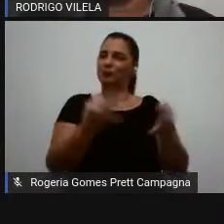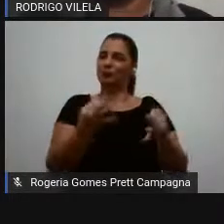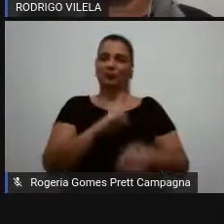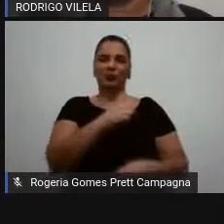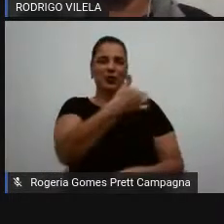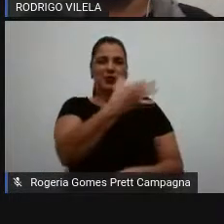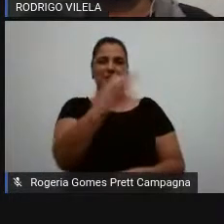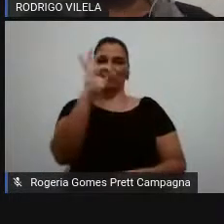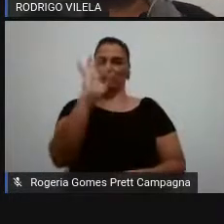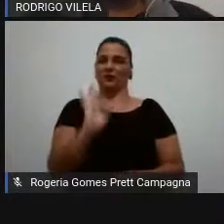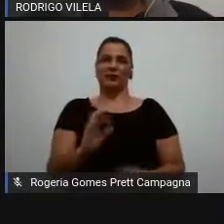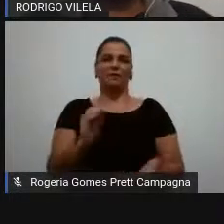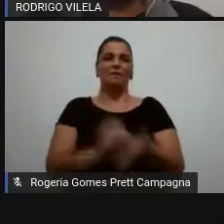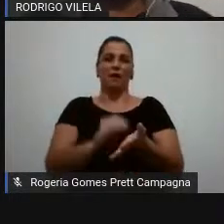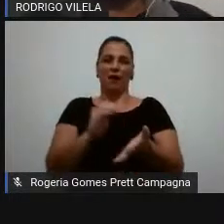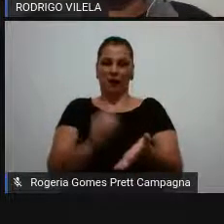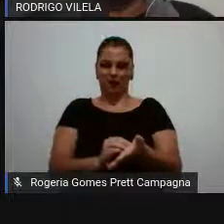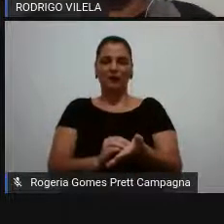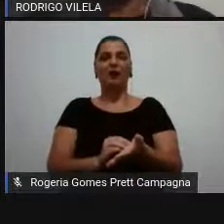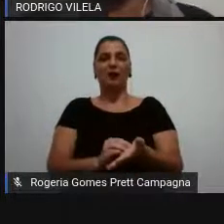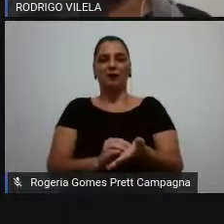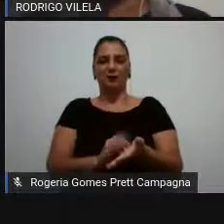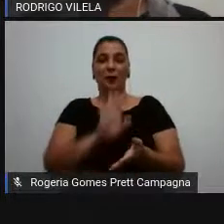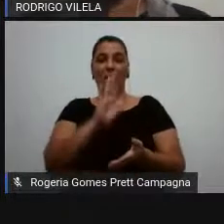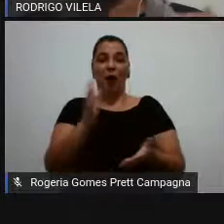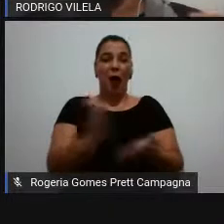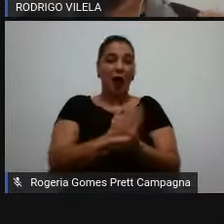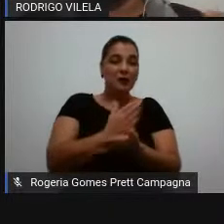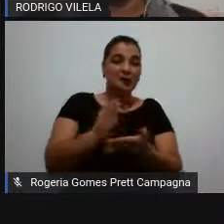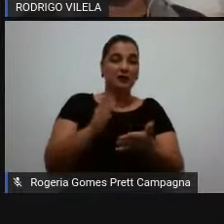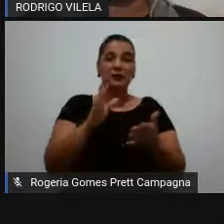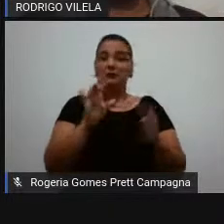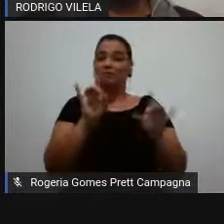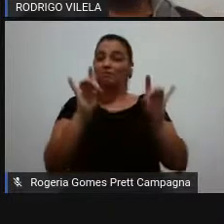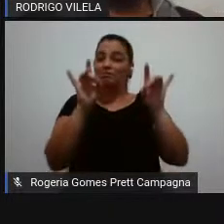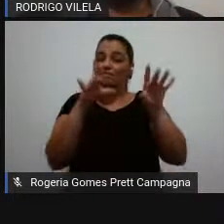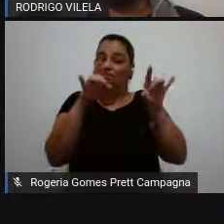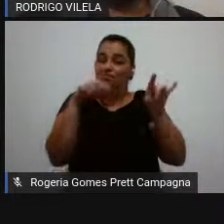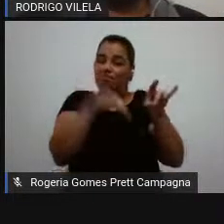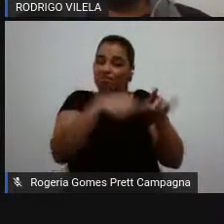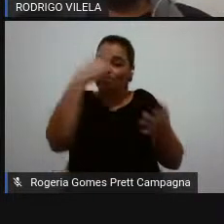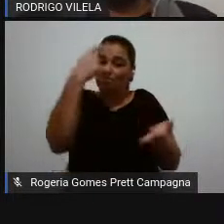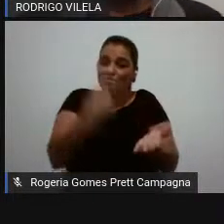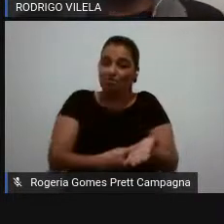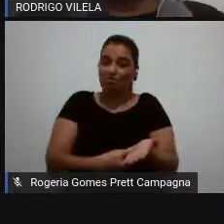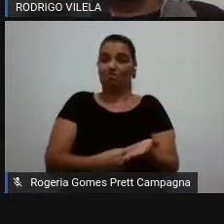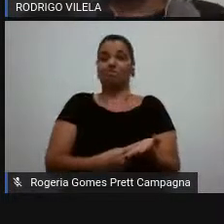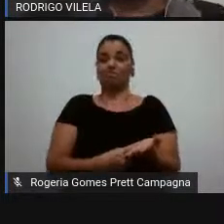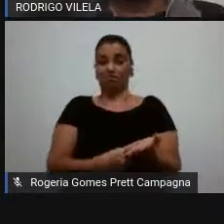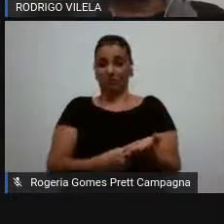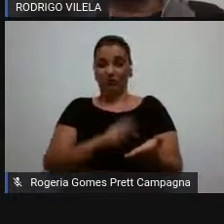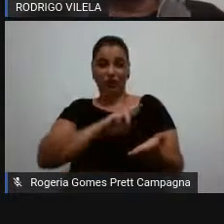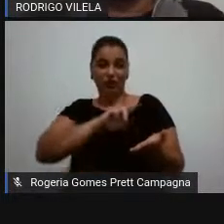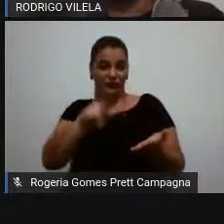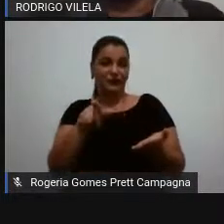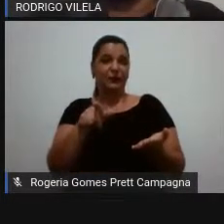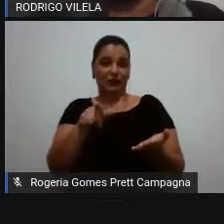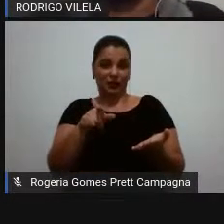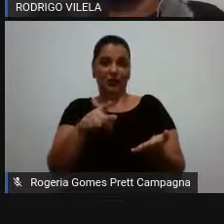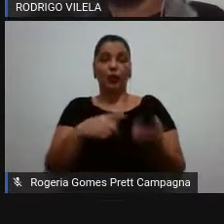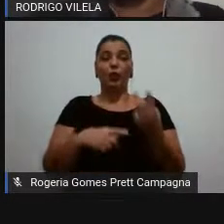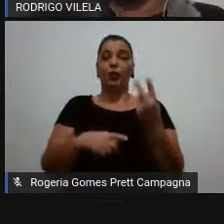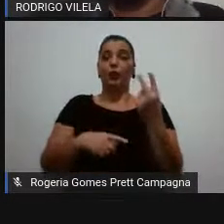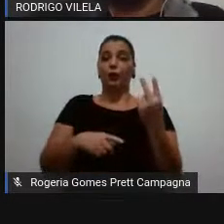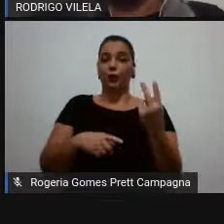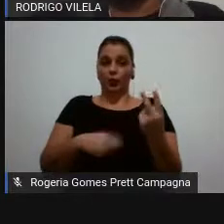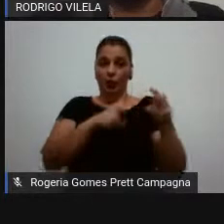alguns casos que ainda são mais específicos, que necessita de um combinado próprio. E aí, nos 2 distritos que a gente tem